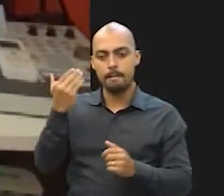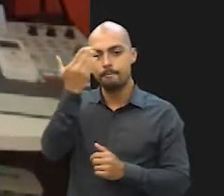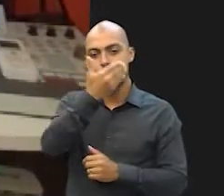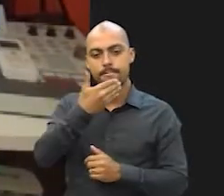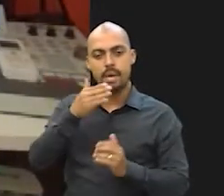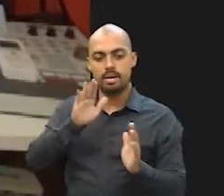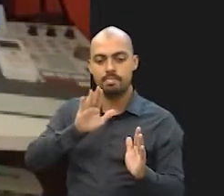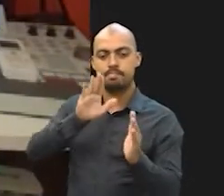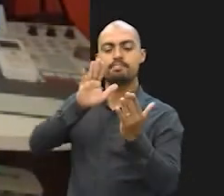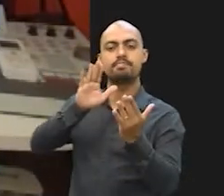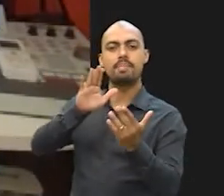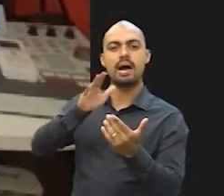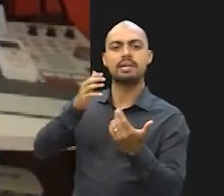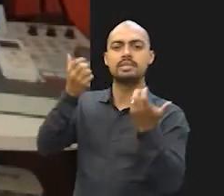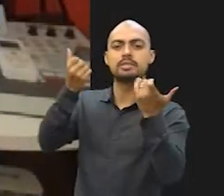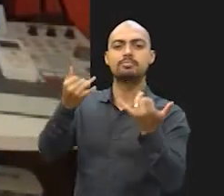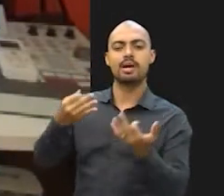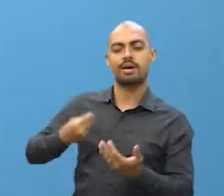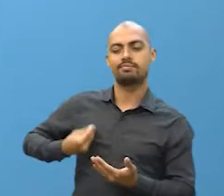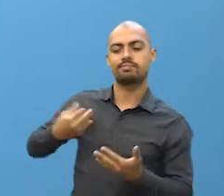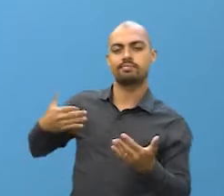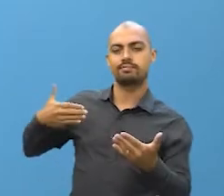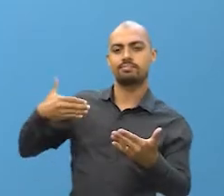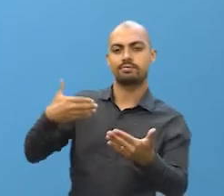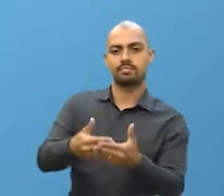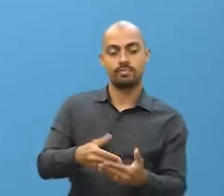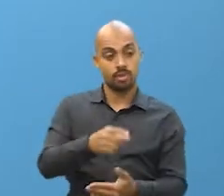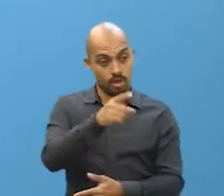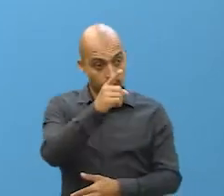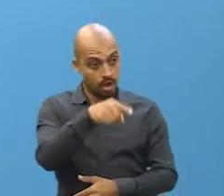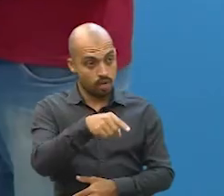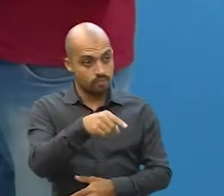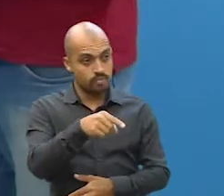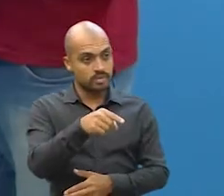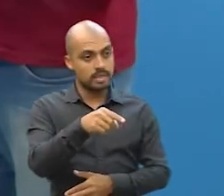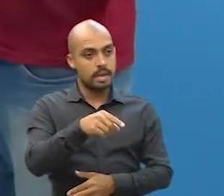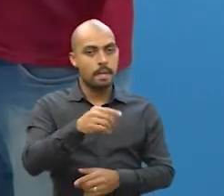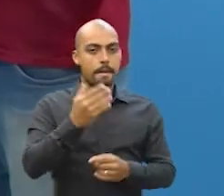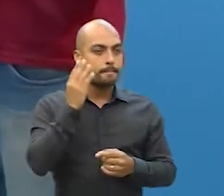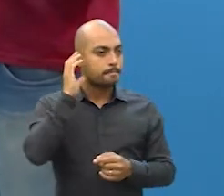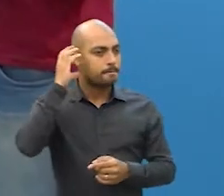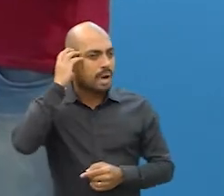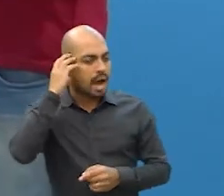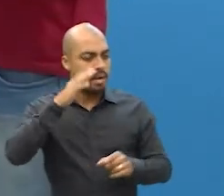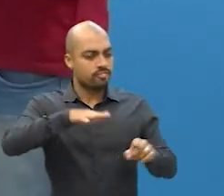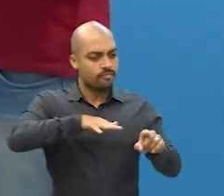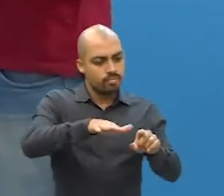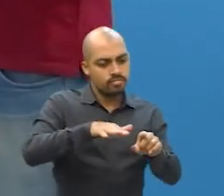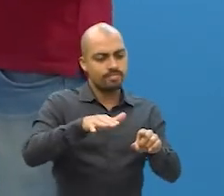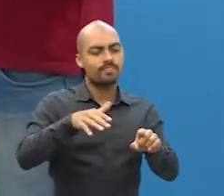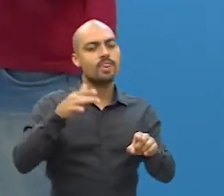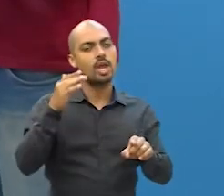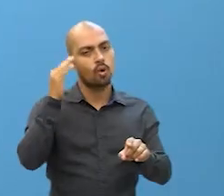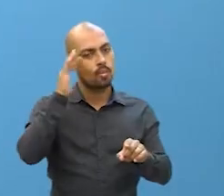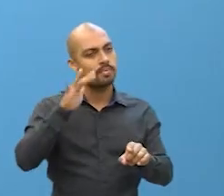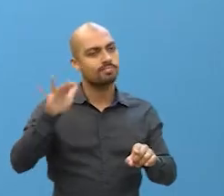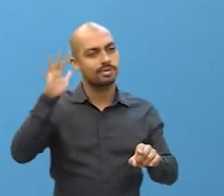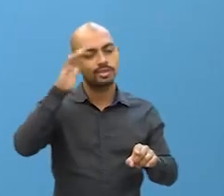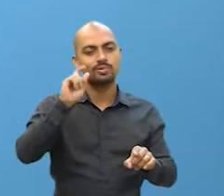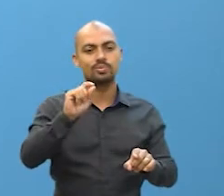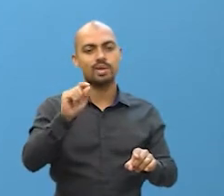cara e falar um pouco da caminhada. E você é um produtor musical, imagino que seja uma alegria poder estar